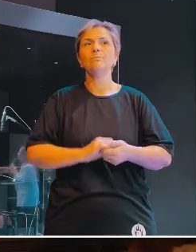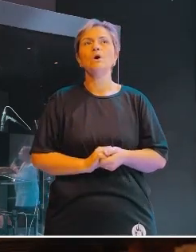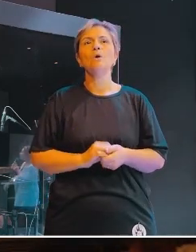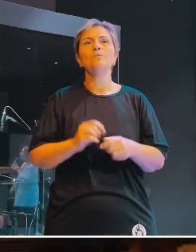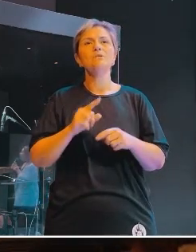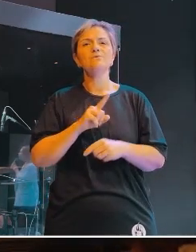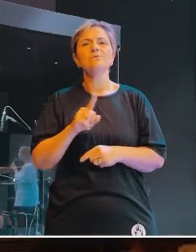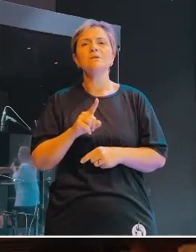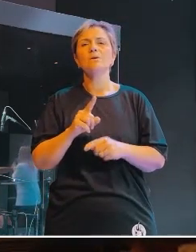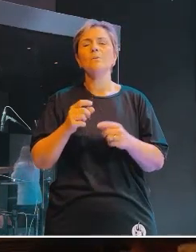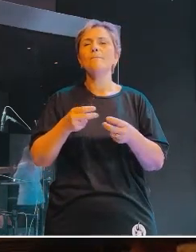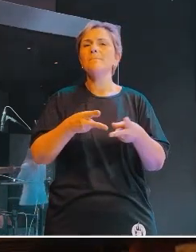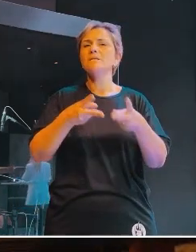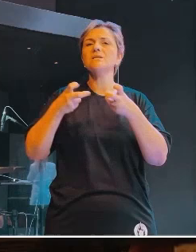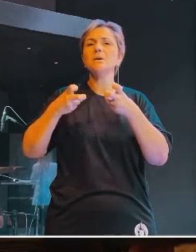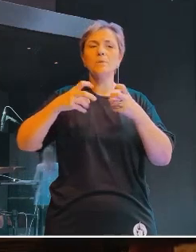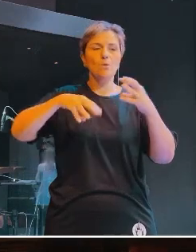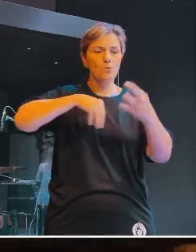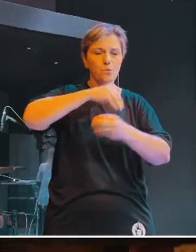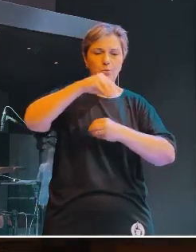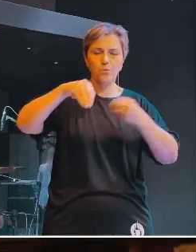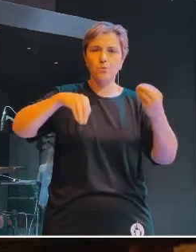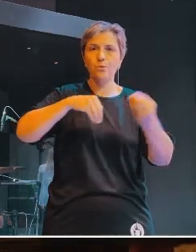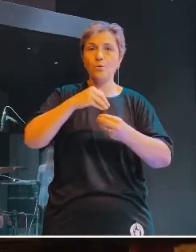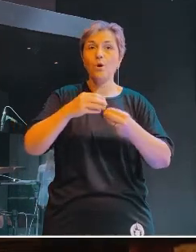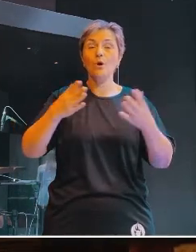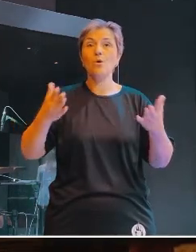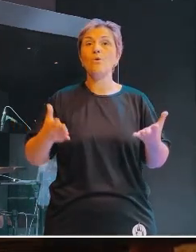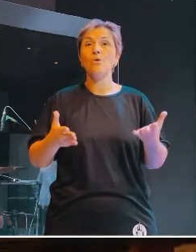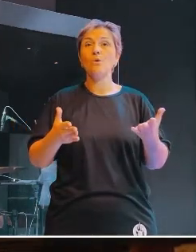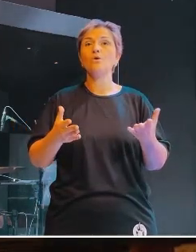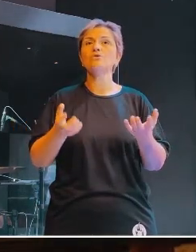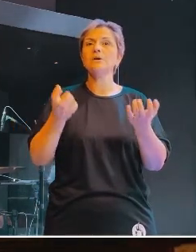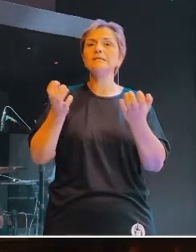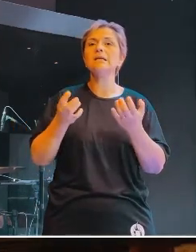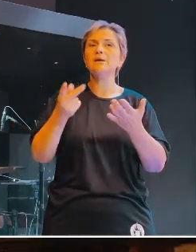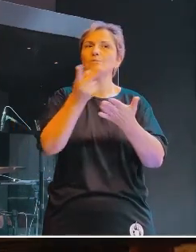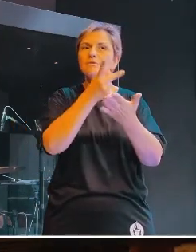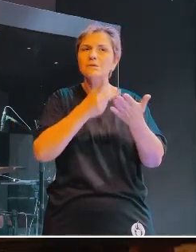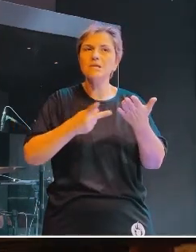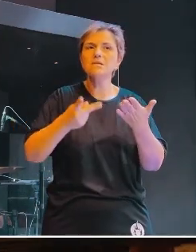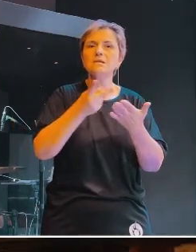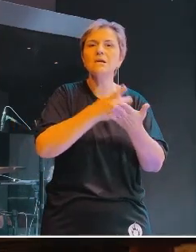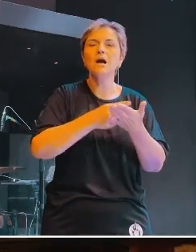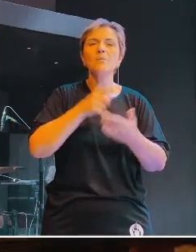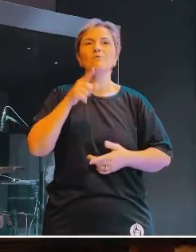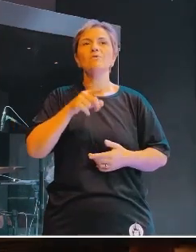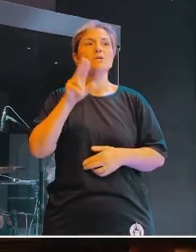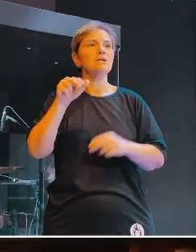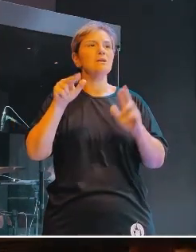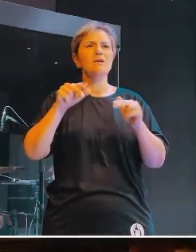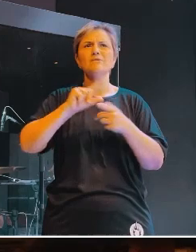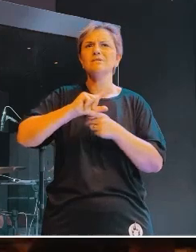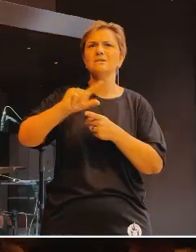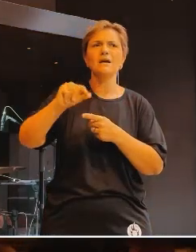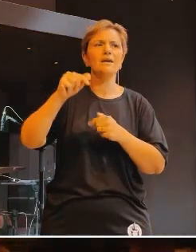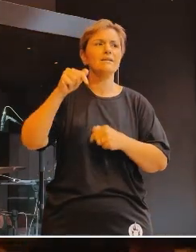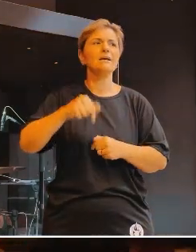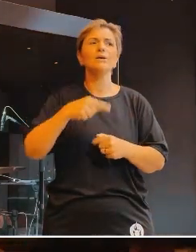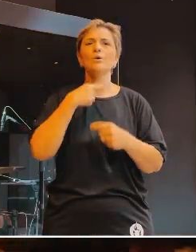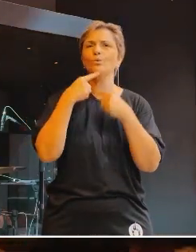meio a esse caos, hoje nós queremos desenhar para você. Ninguém vai sair daqui